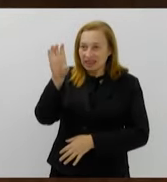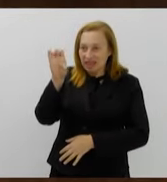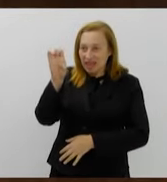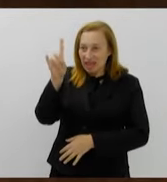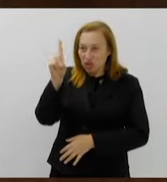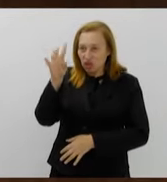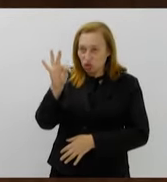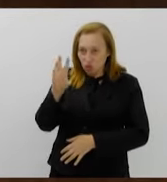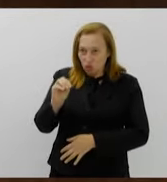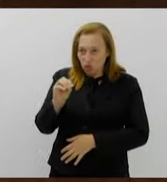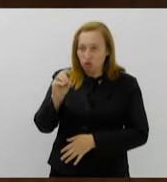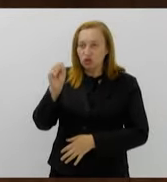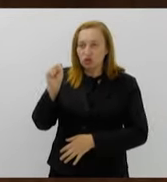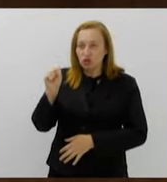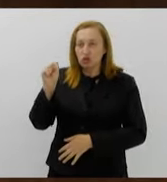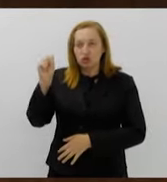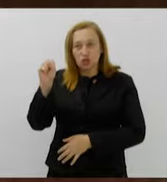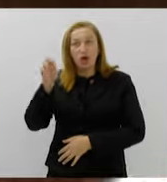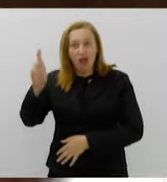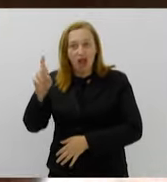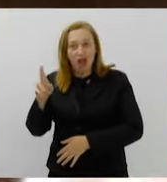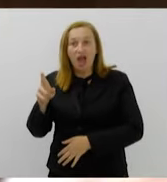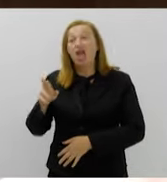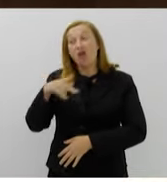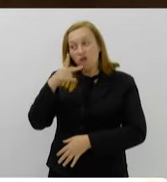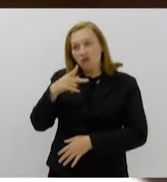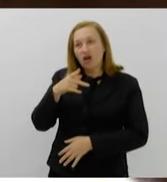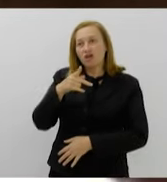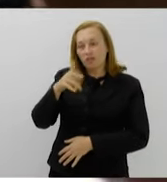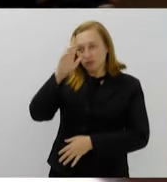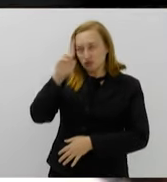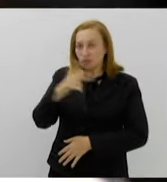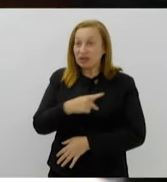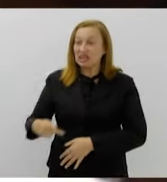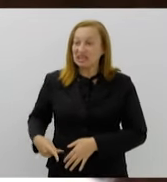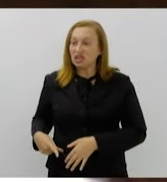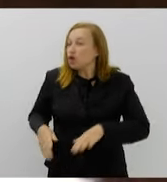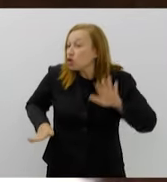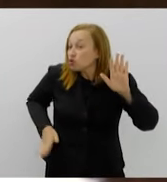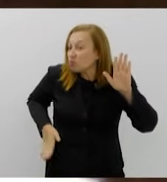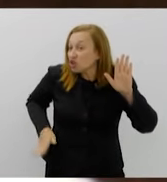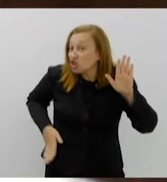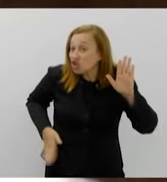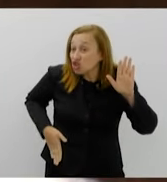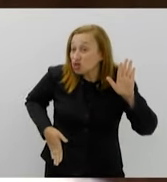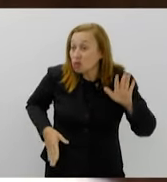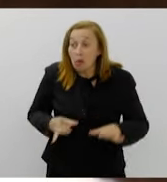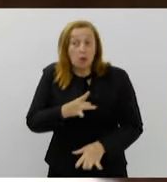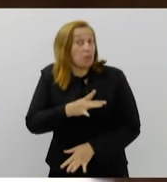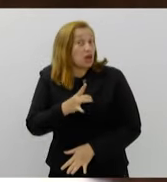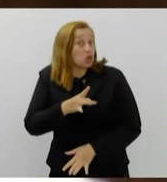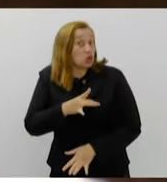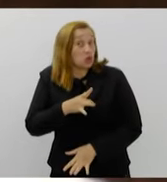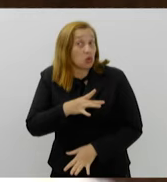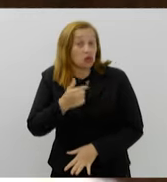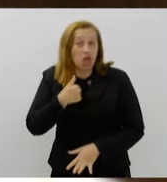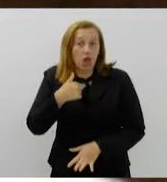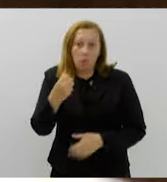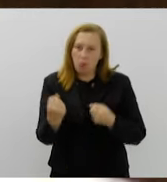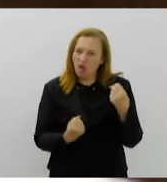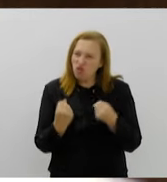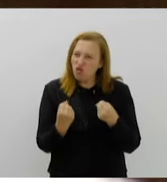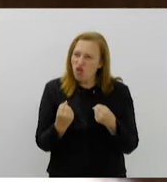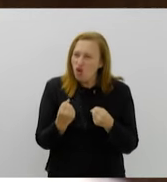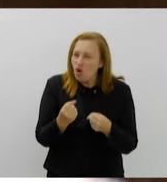senhor eles são frouxos Presidente Graças a Deus que eles são frouxos porque quando eu parti para dentro deles na direção ali da Reduc